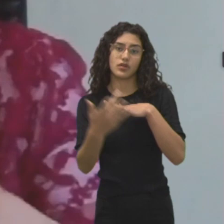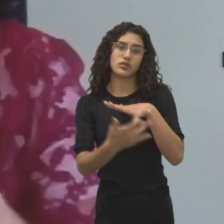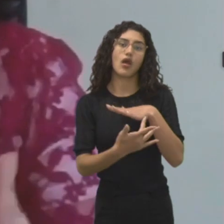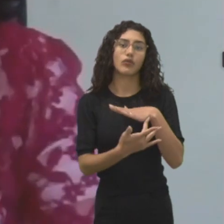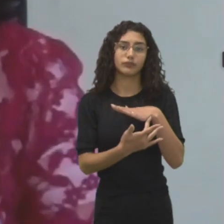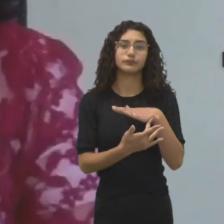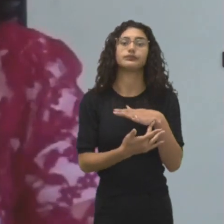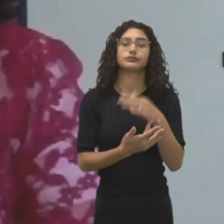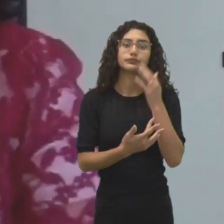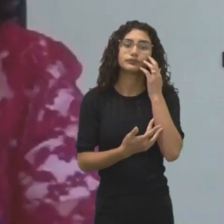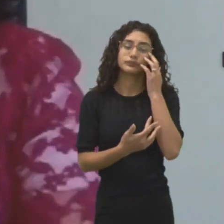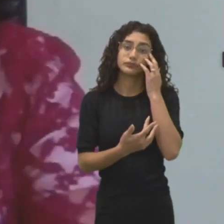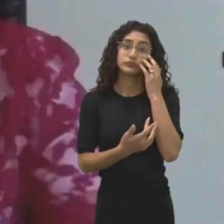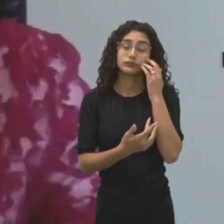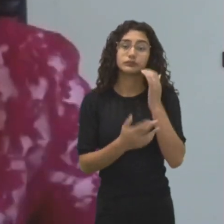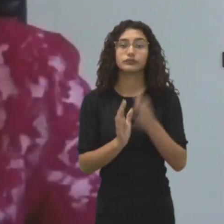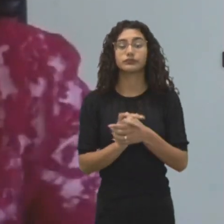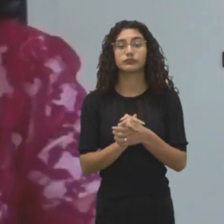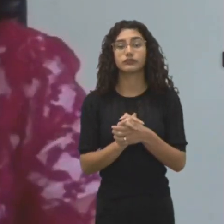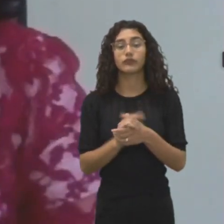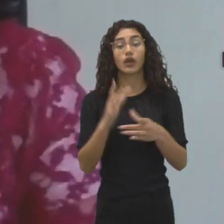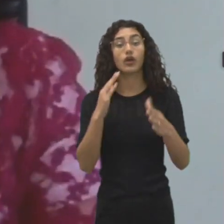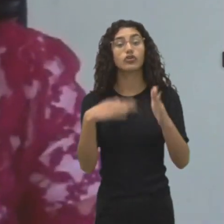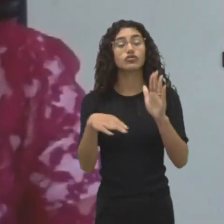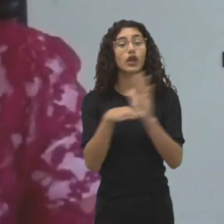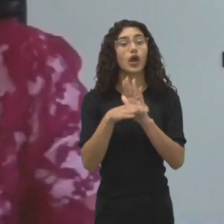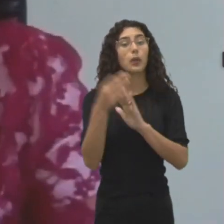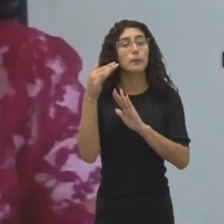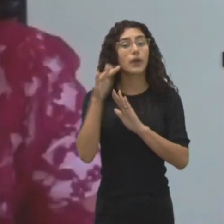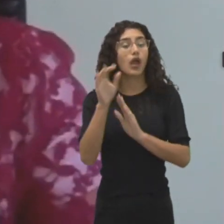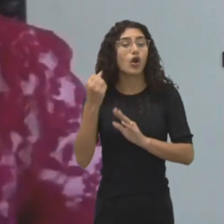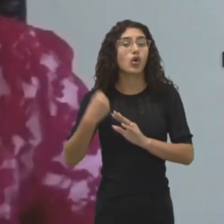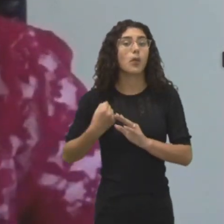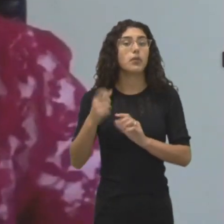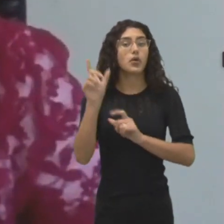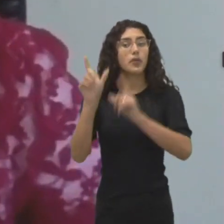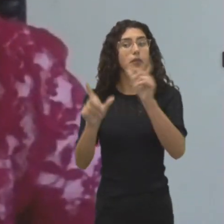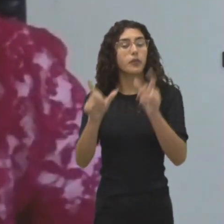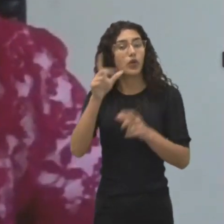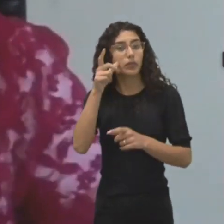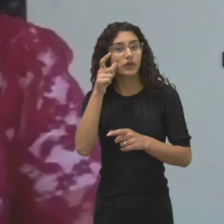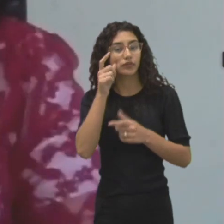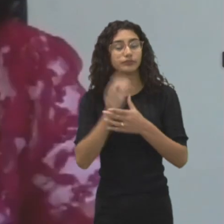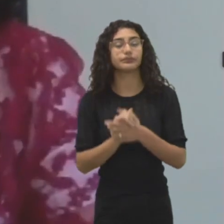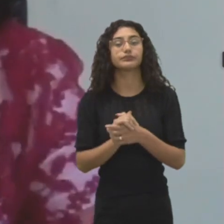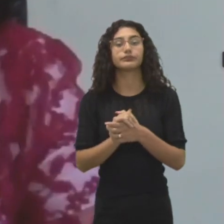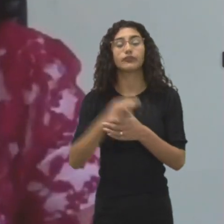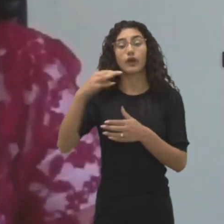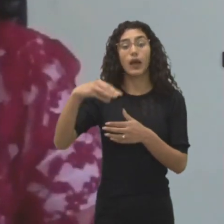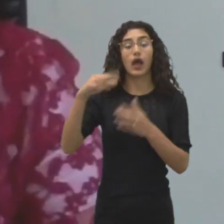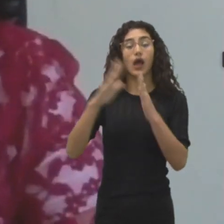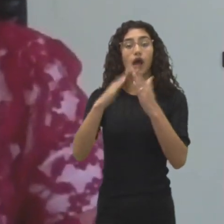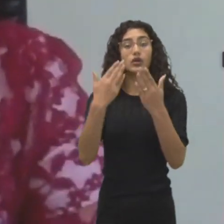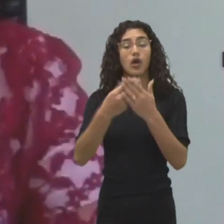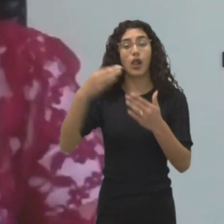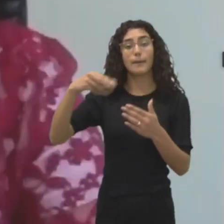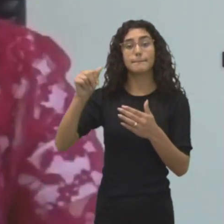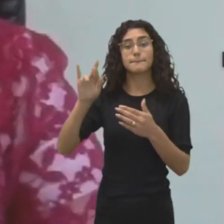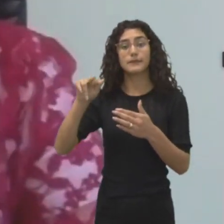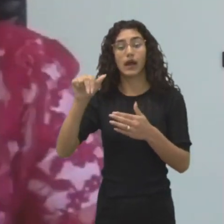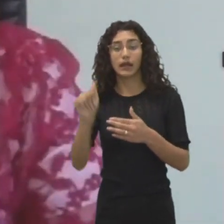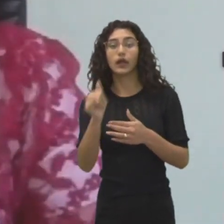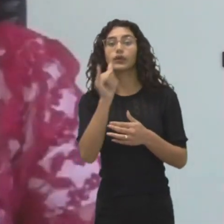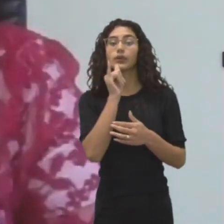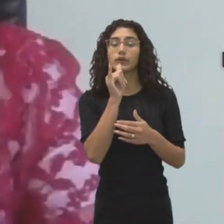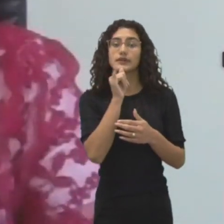sociais para atingir o maior número de pessoas. Então, eu convido a Escola Maria Augusta Siqueira com